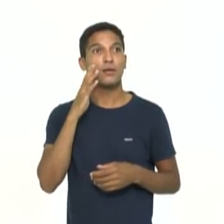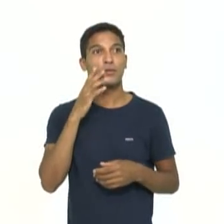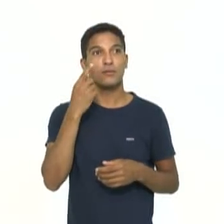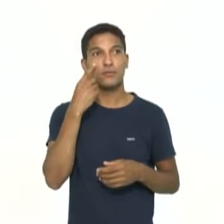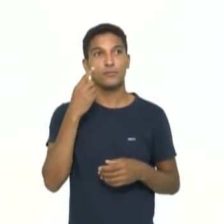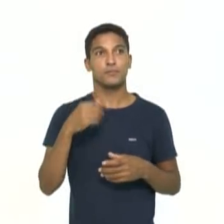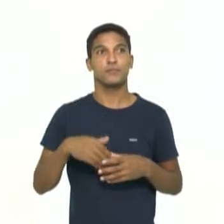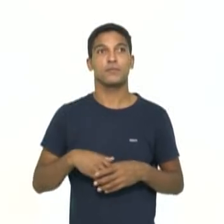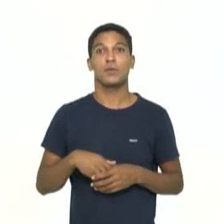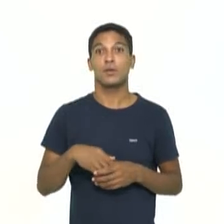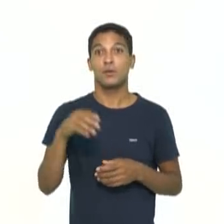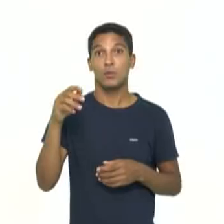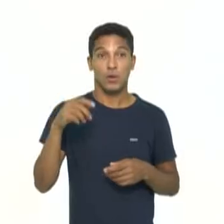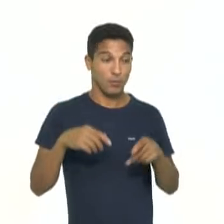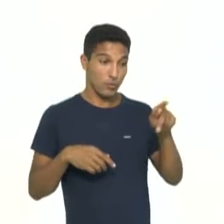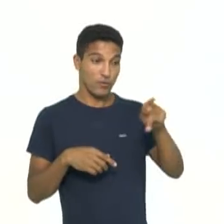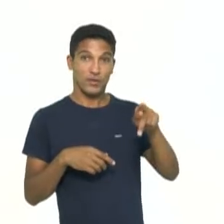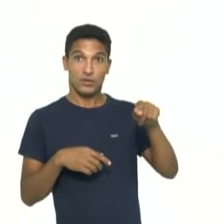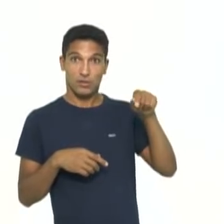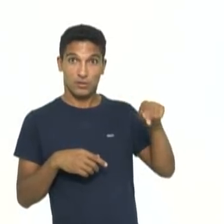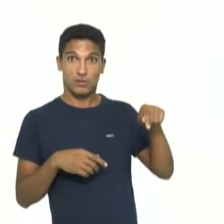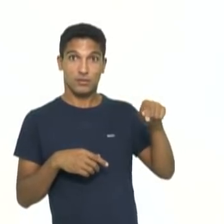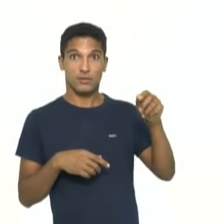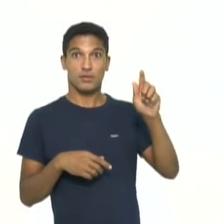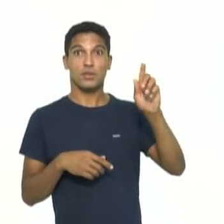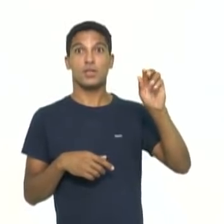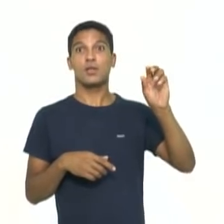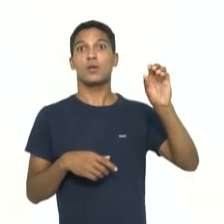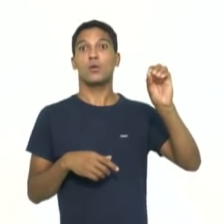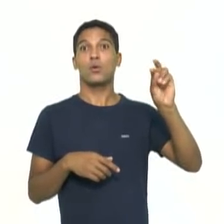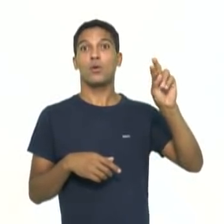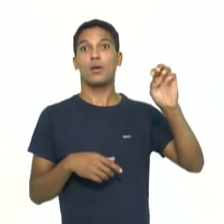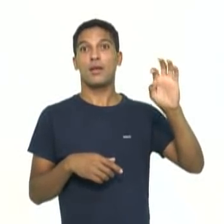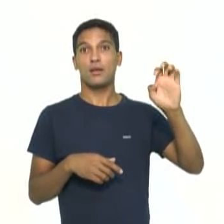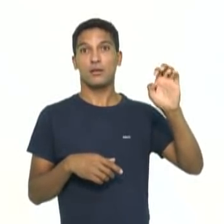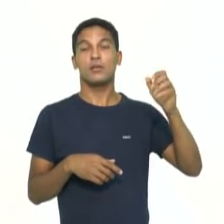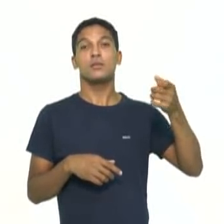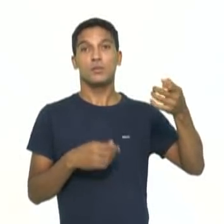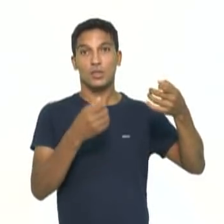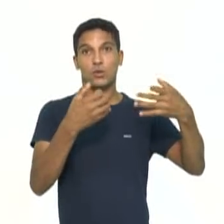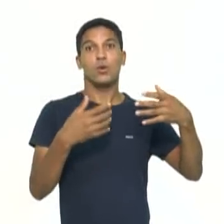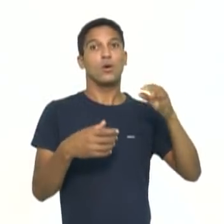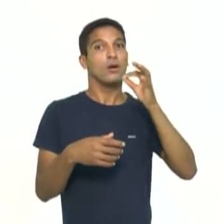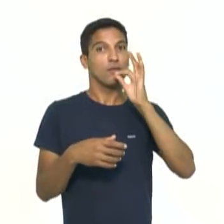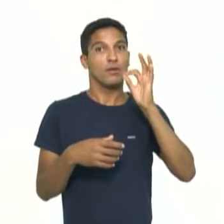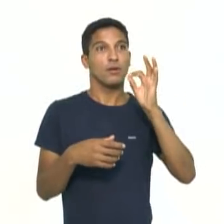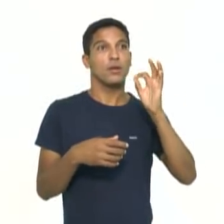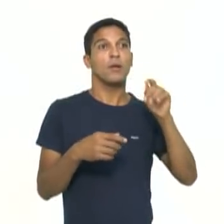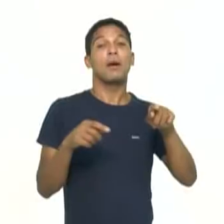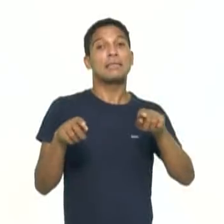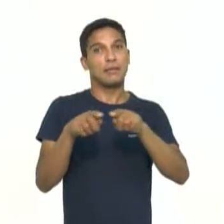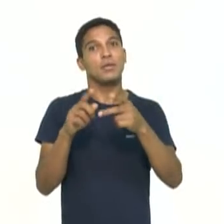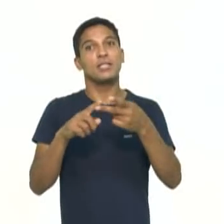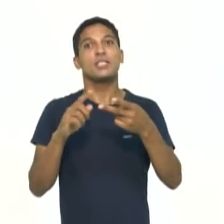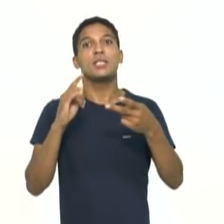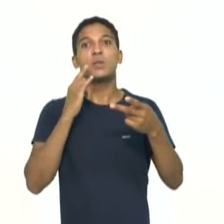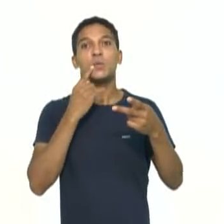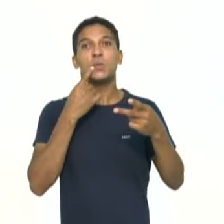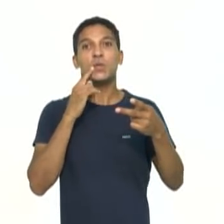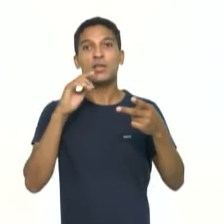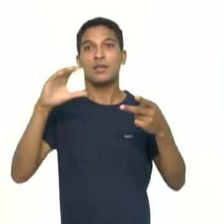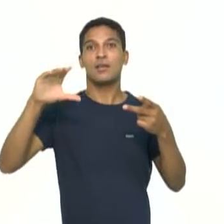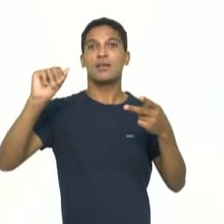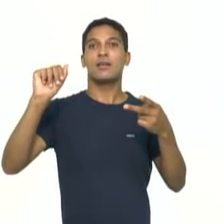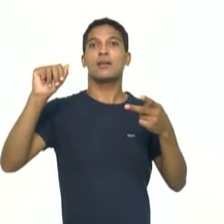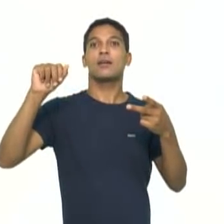falou do café tropeiro. A professora vai falar da canha. Eles também levavam a canha, a cachaça, não é verdade? Que já